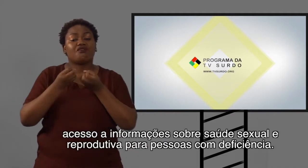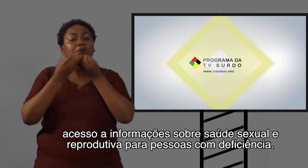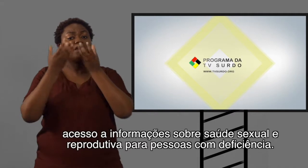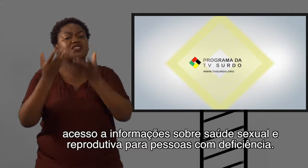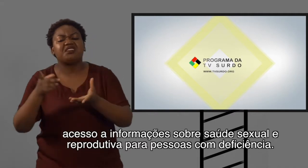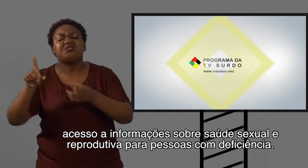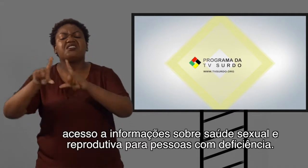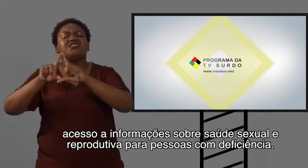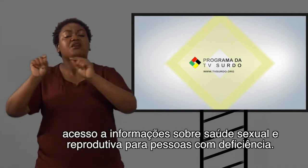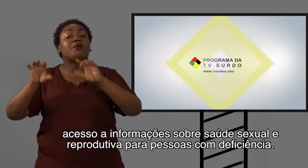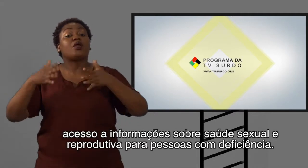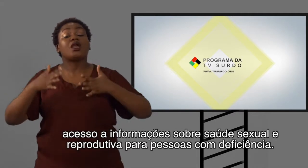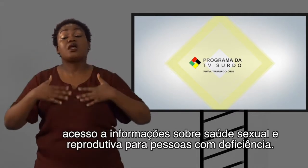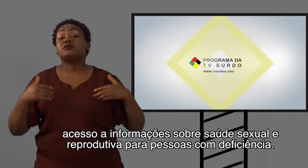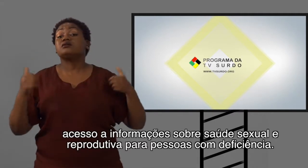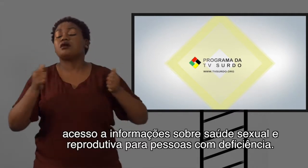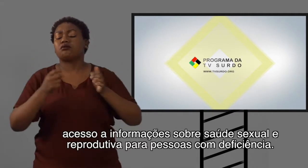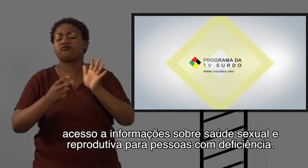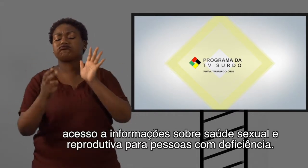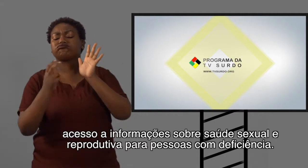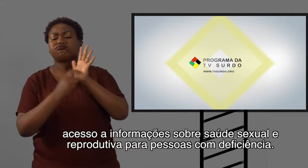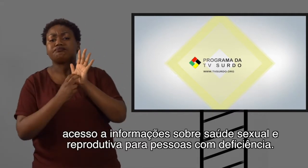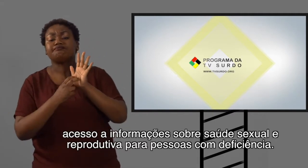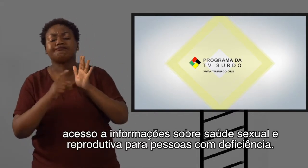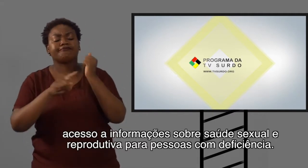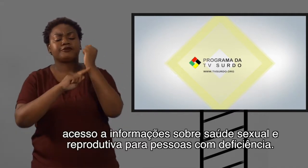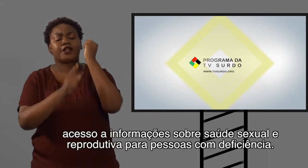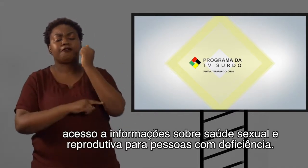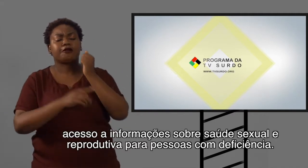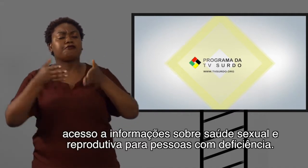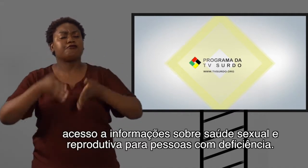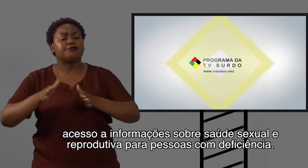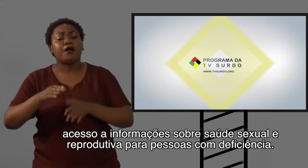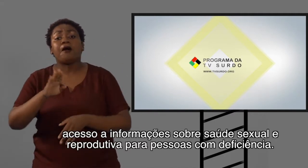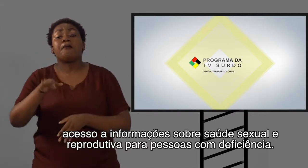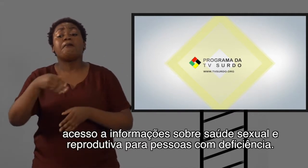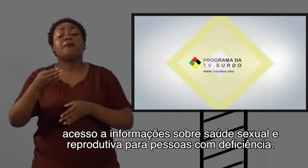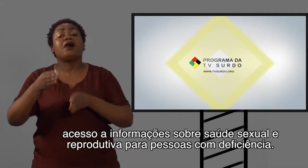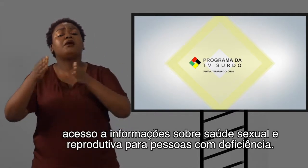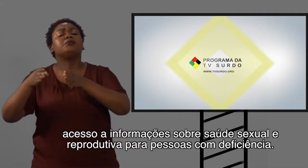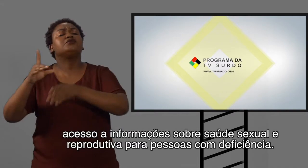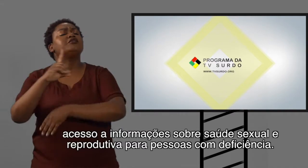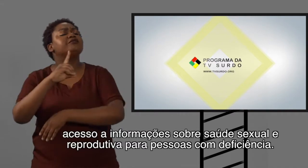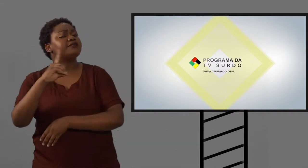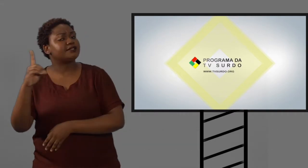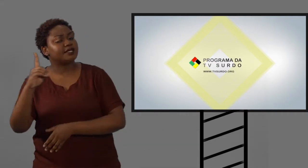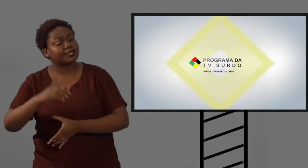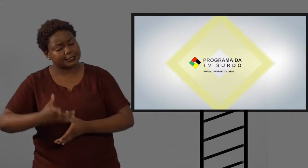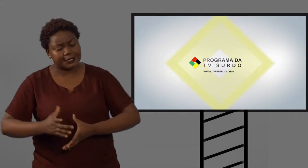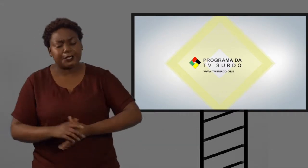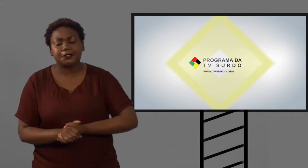acesso a informações sobre saúde sexual e reprodutiva para pessoas com deficiência.